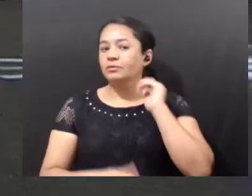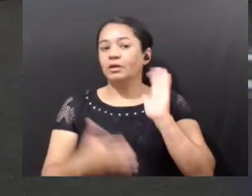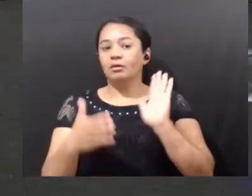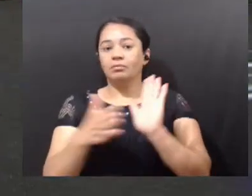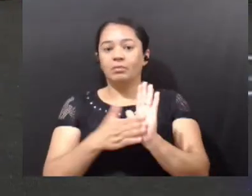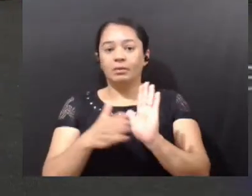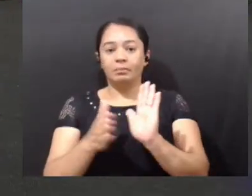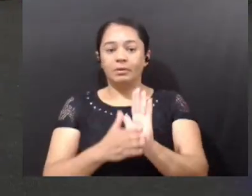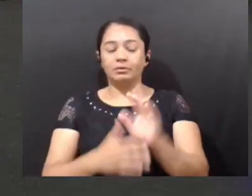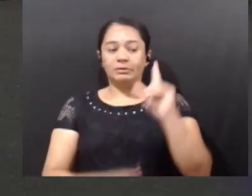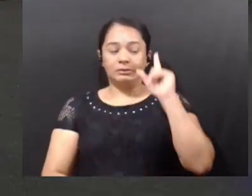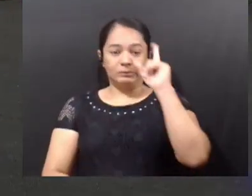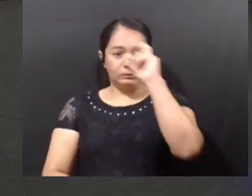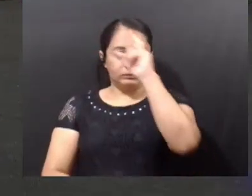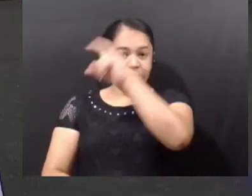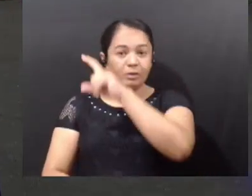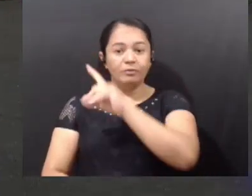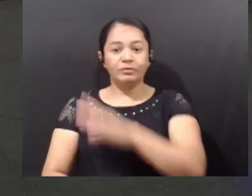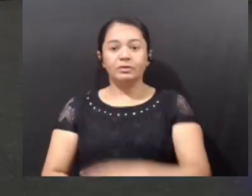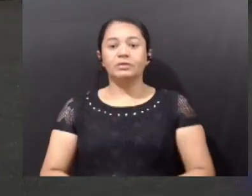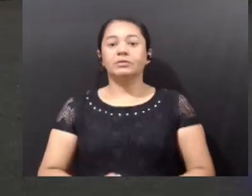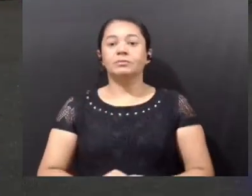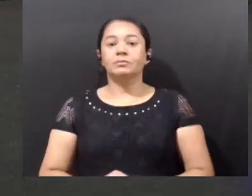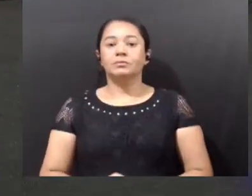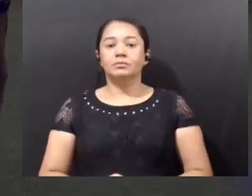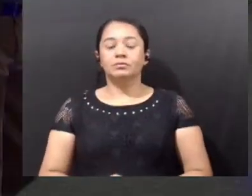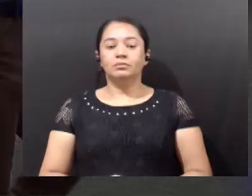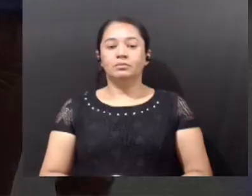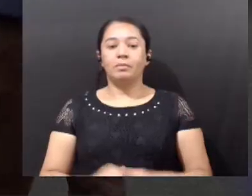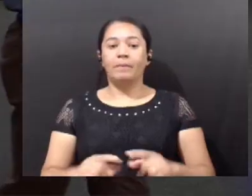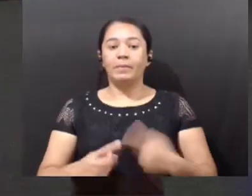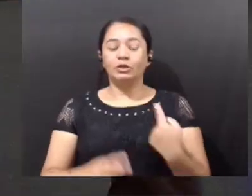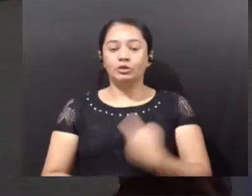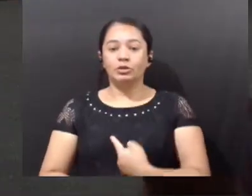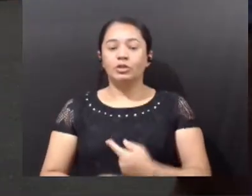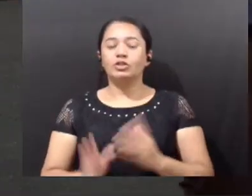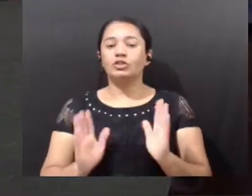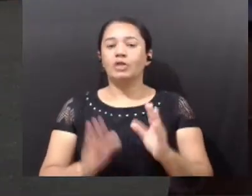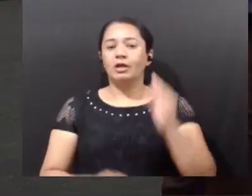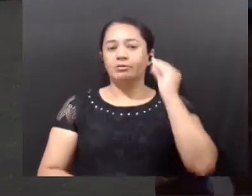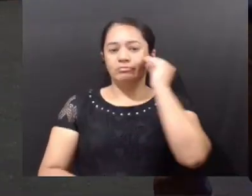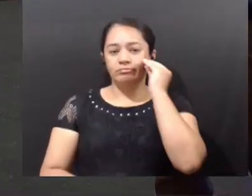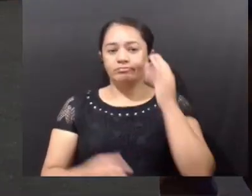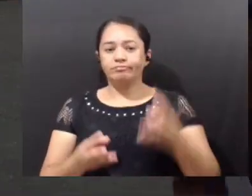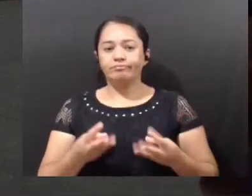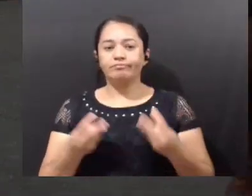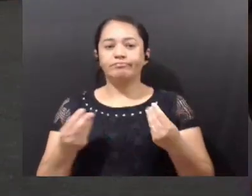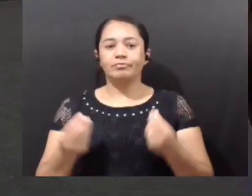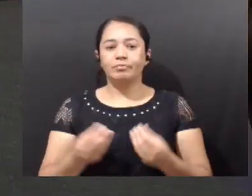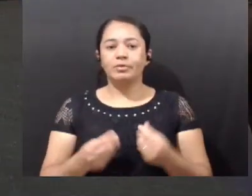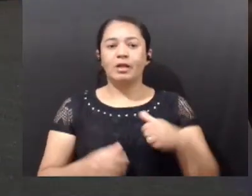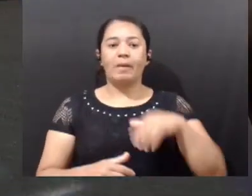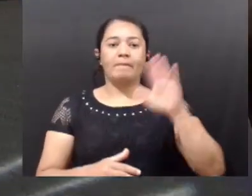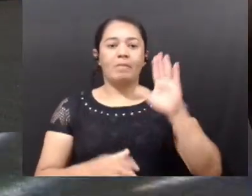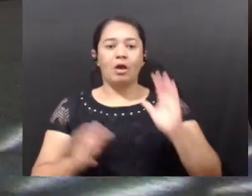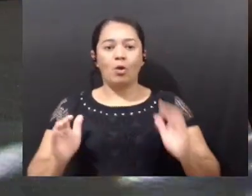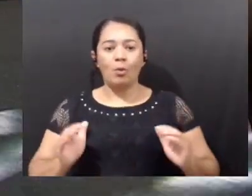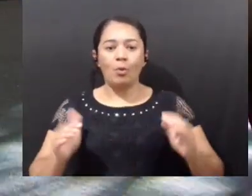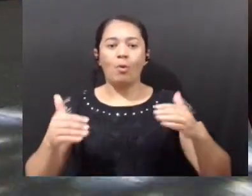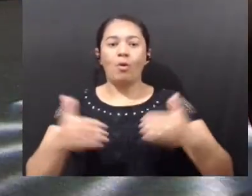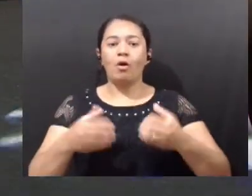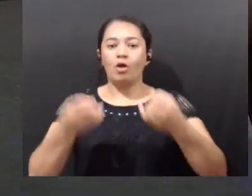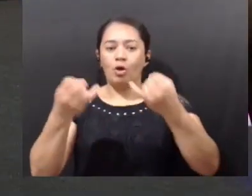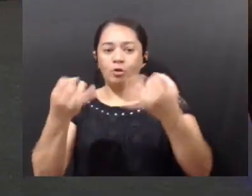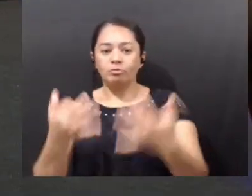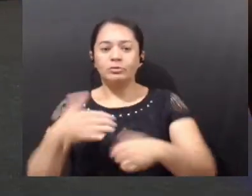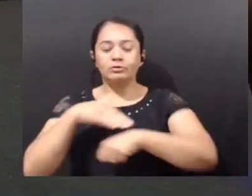sido difícil de passar. Mas a gente tem tentado sensibilizar cada vez mais o Congresso, falando com os deputados, né? E o